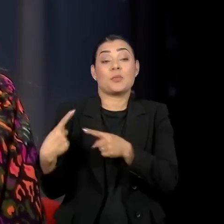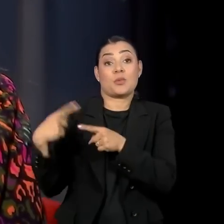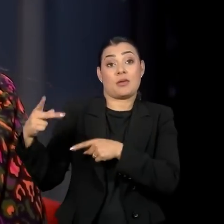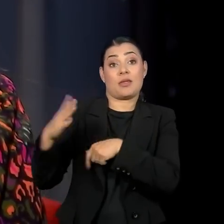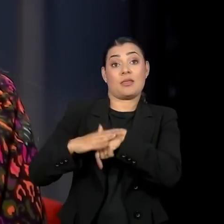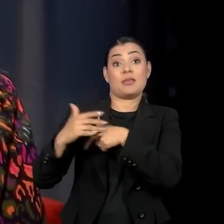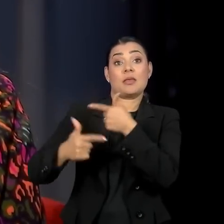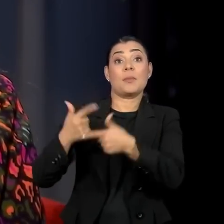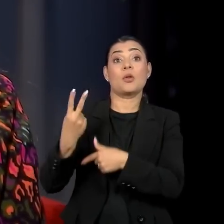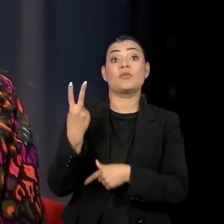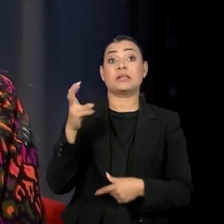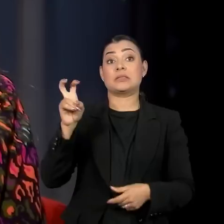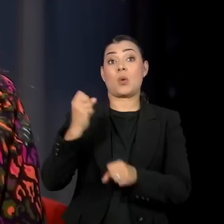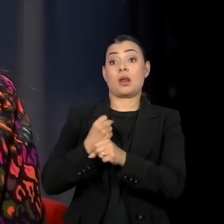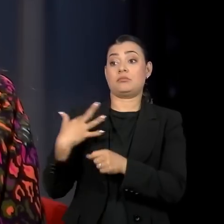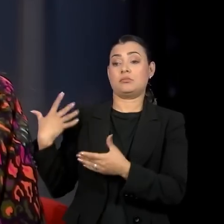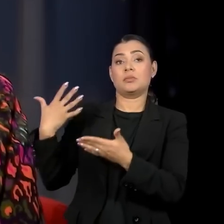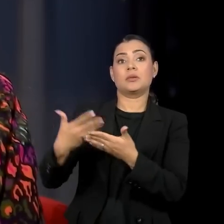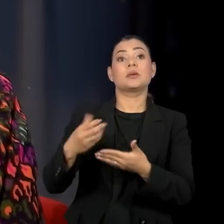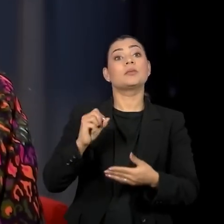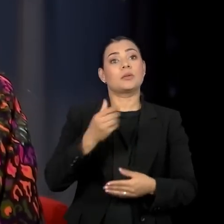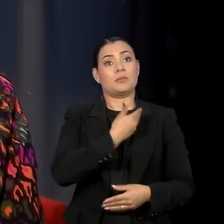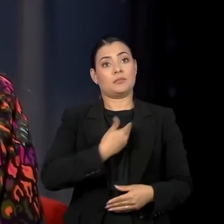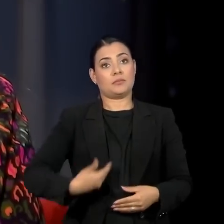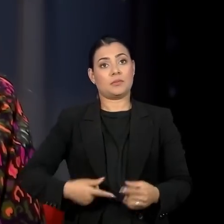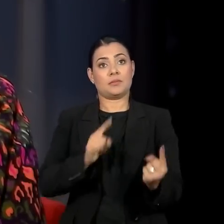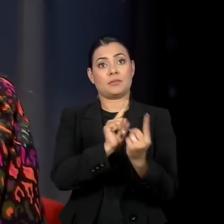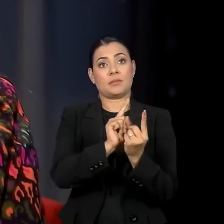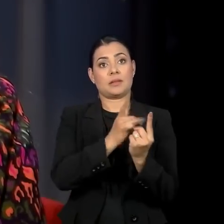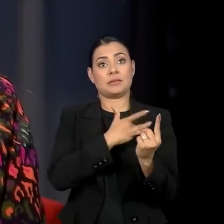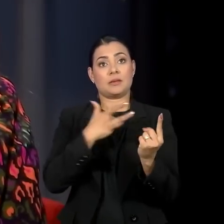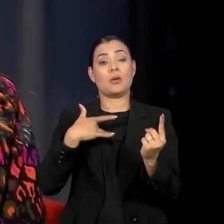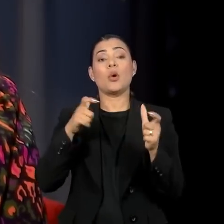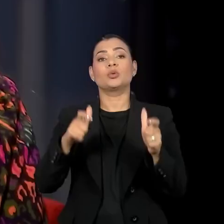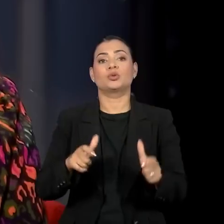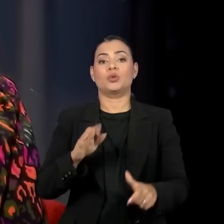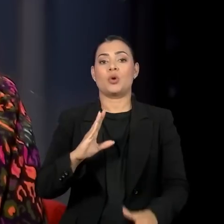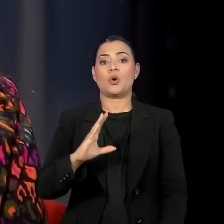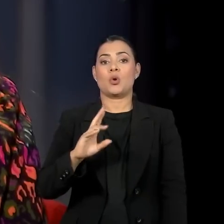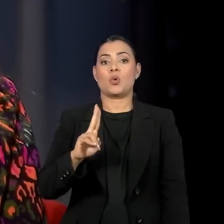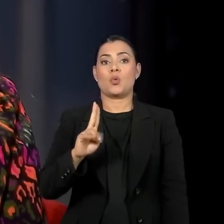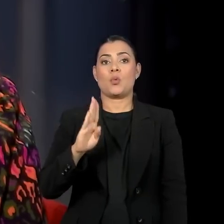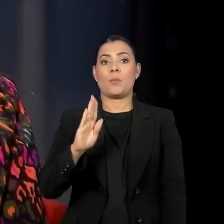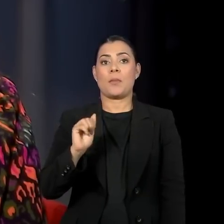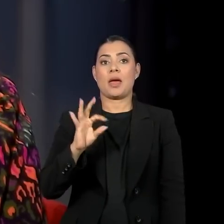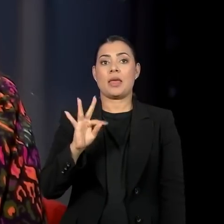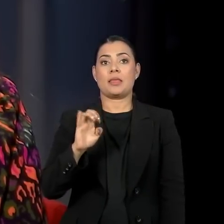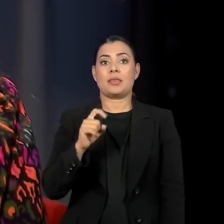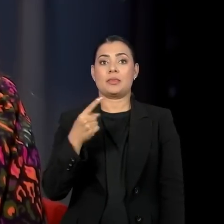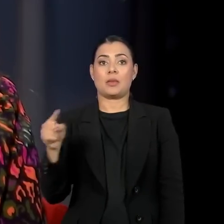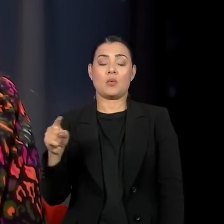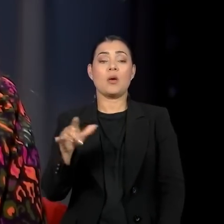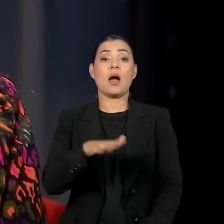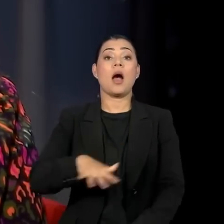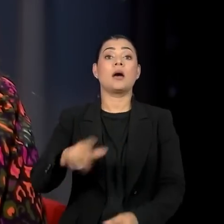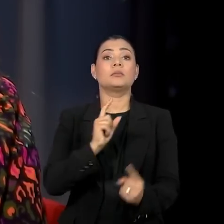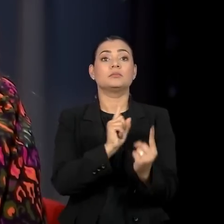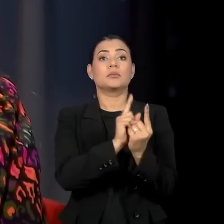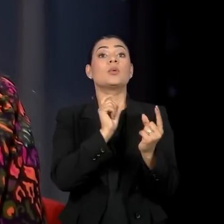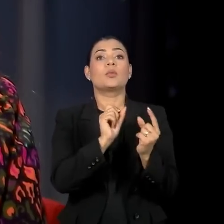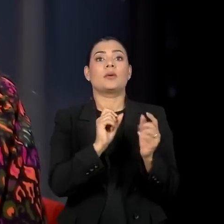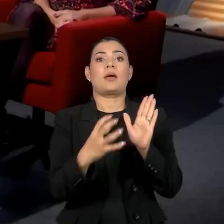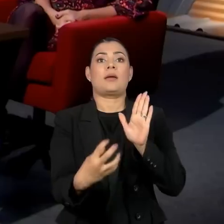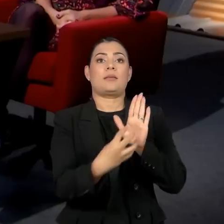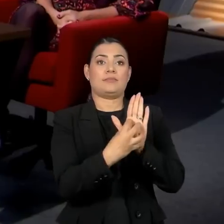acho que 25 anos no serviço público de saúde em Cubatão. Ela era responsável por dar os diagnósticos de